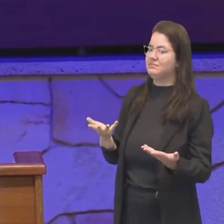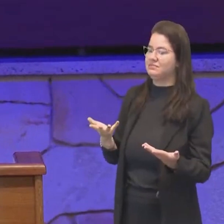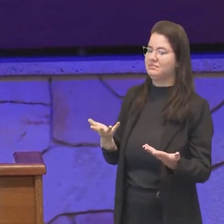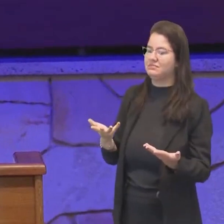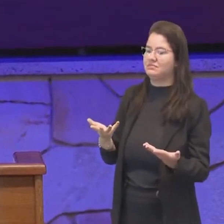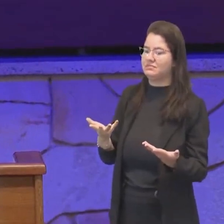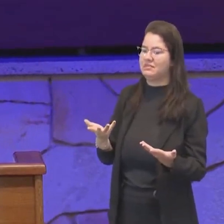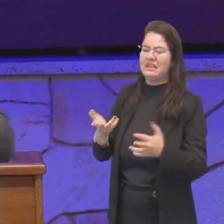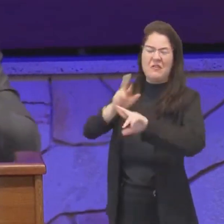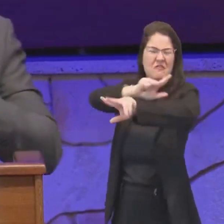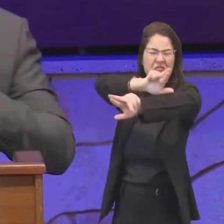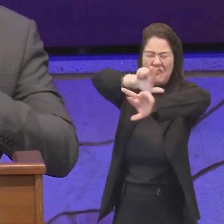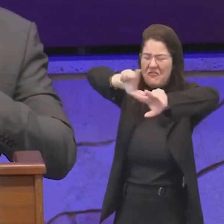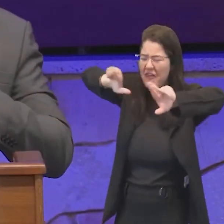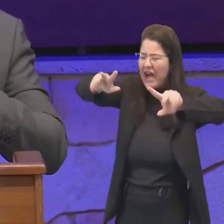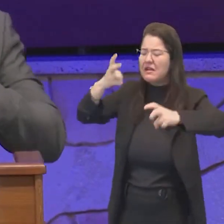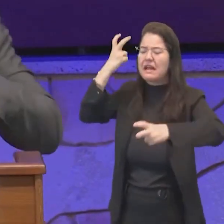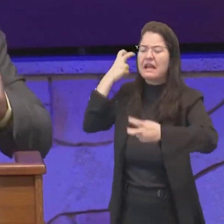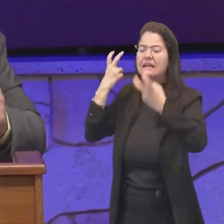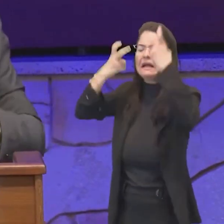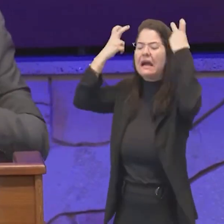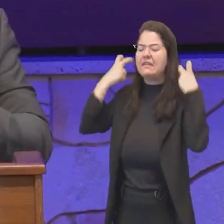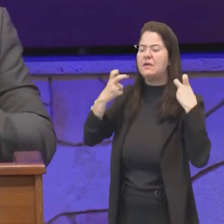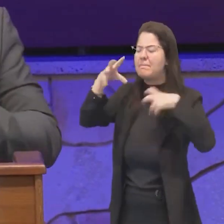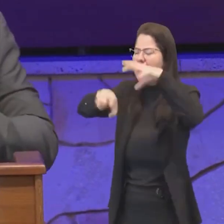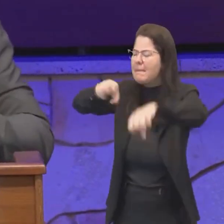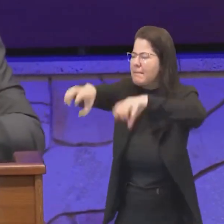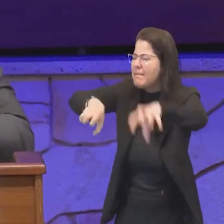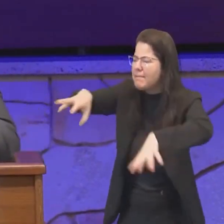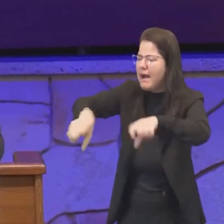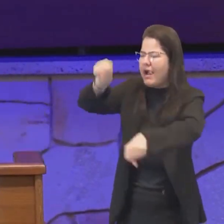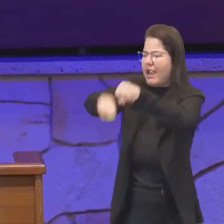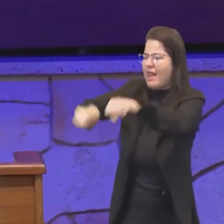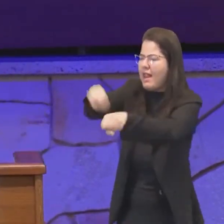aqui multiplicam e fala de milhares.